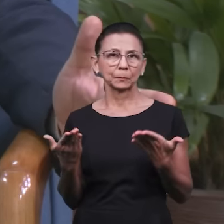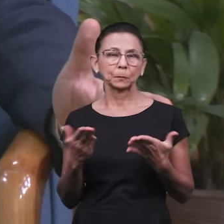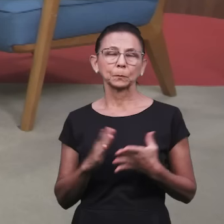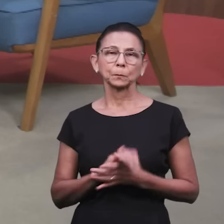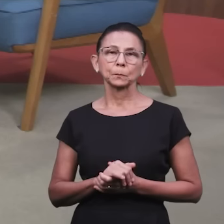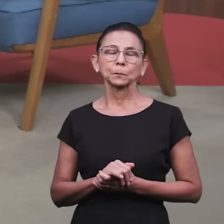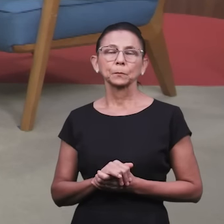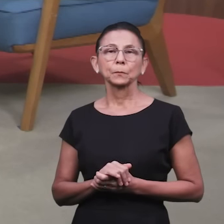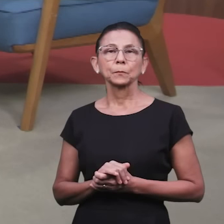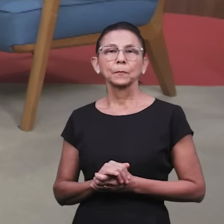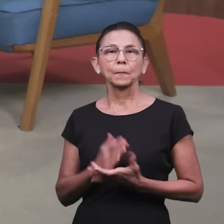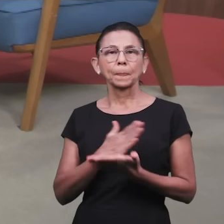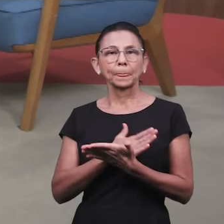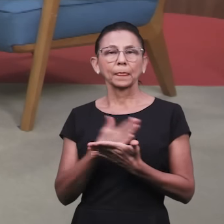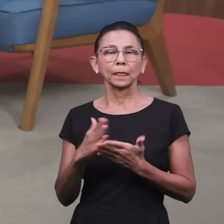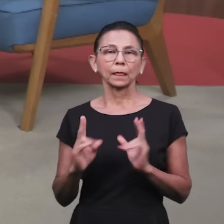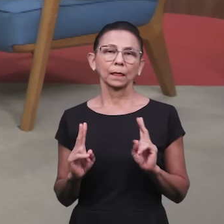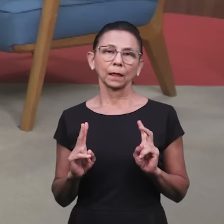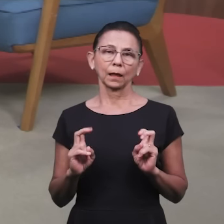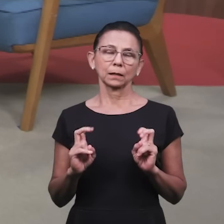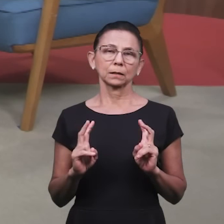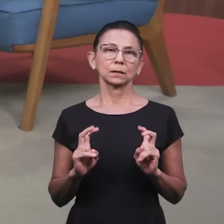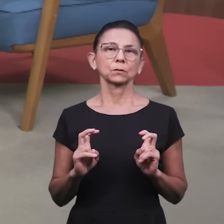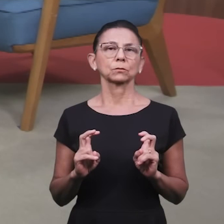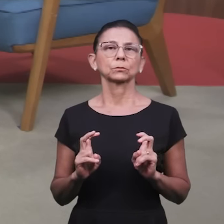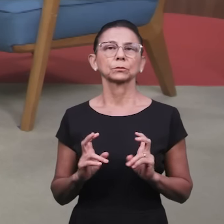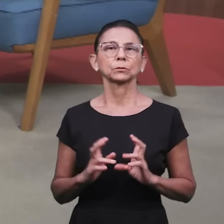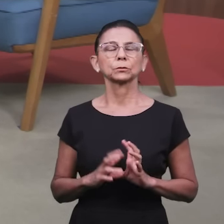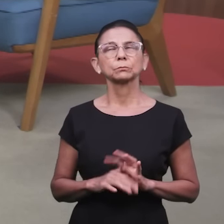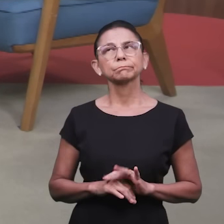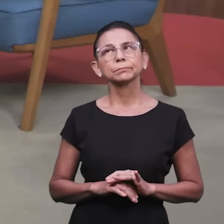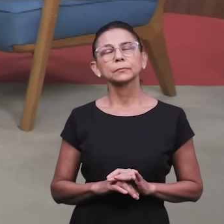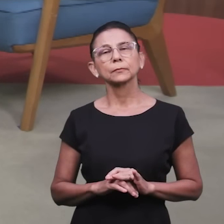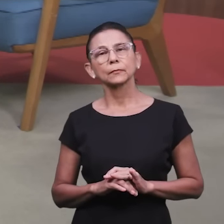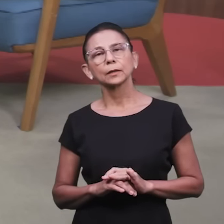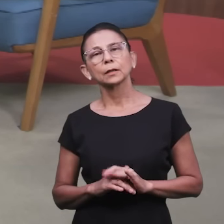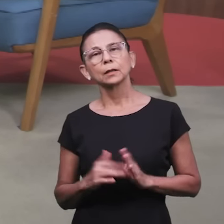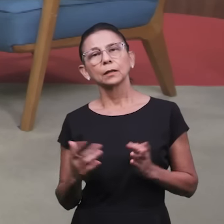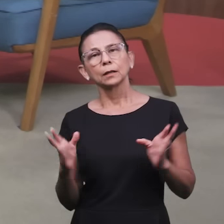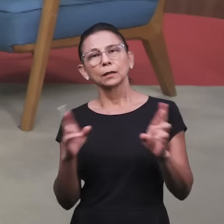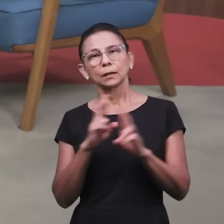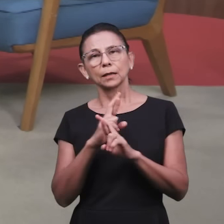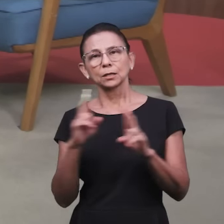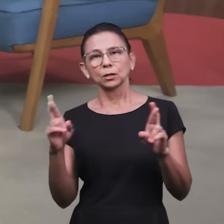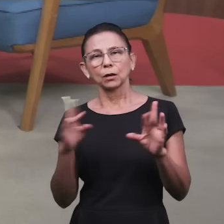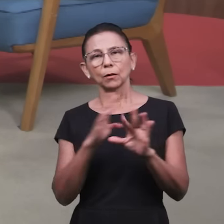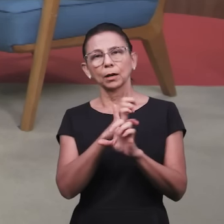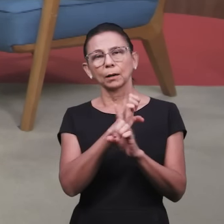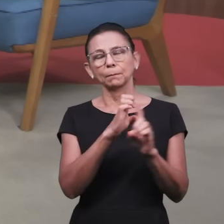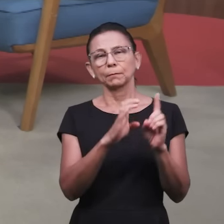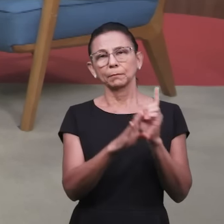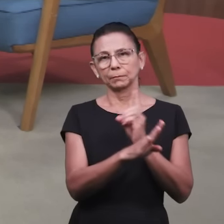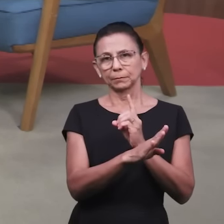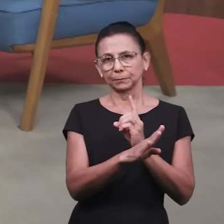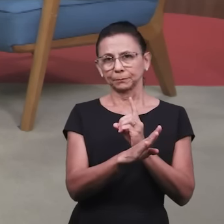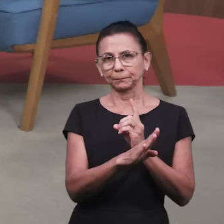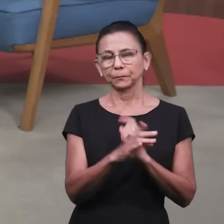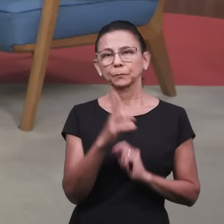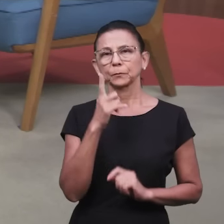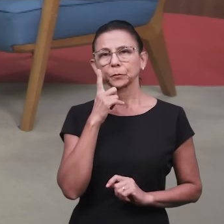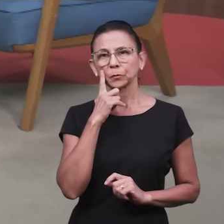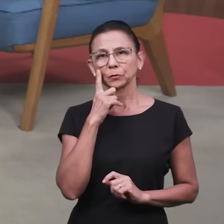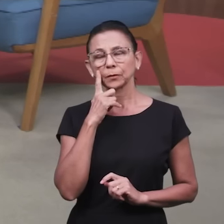então entra no tema, no assunto que é o assunto da EBD e que a gente trata aqui.